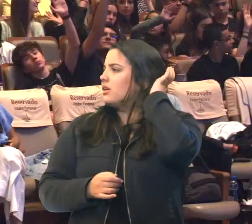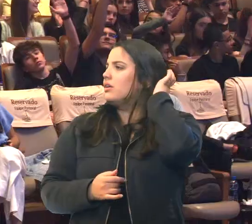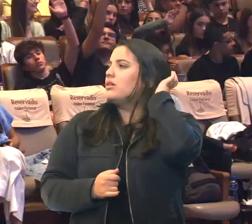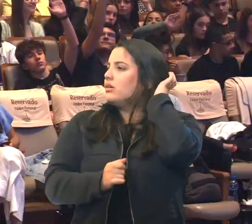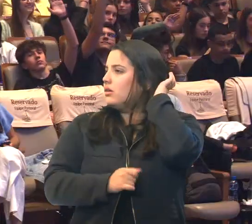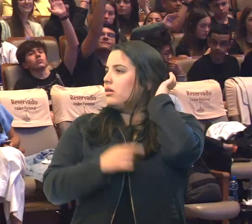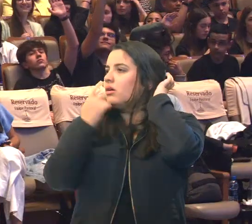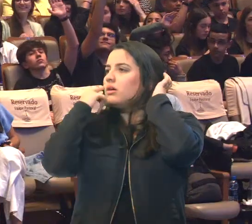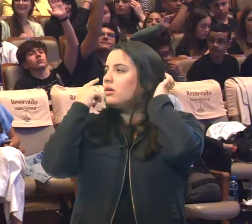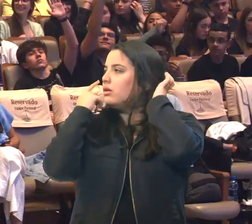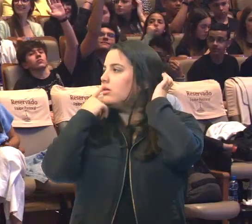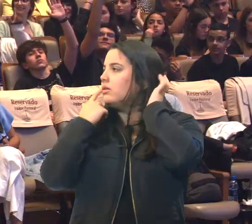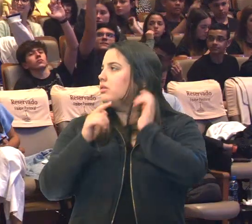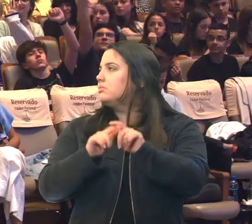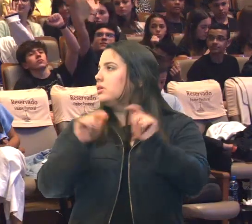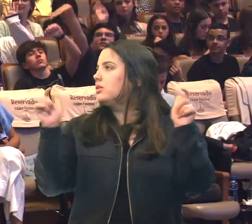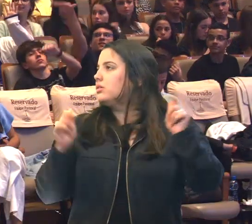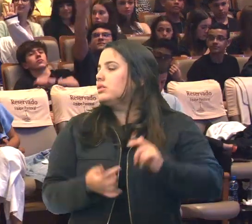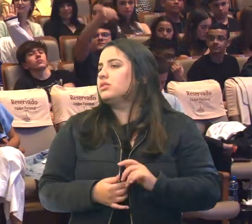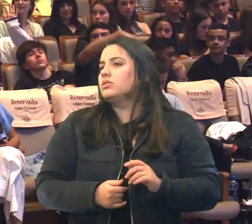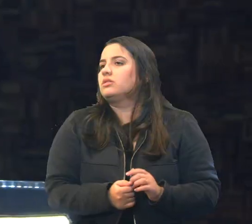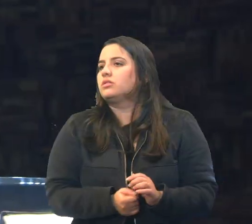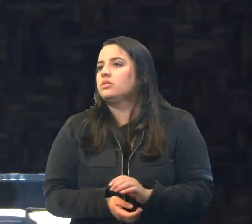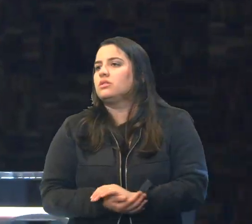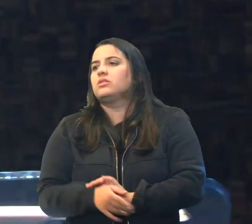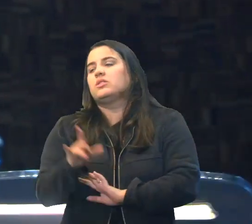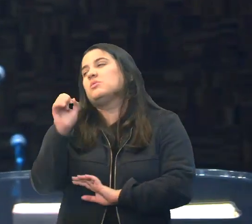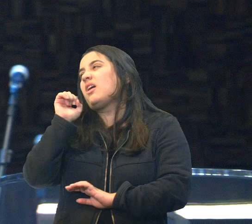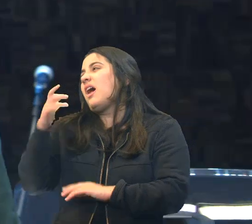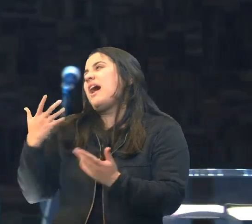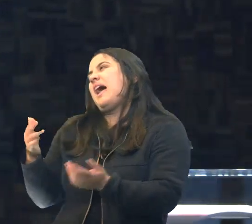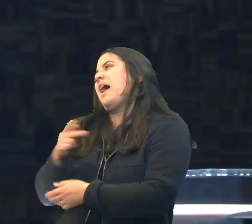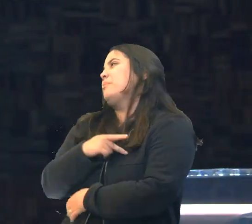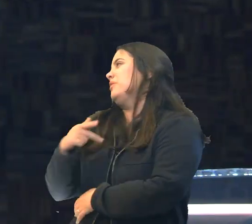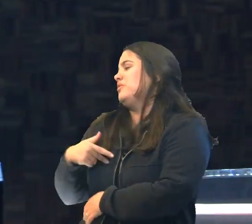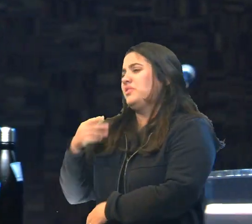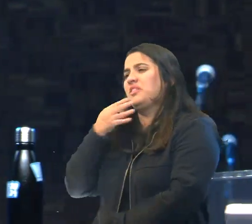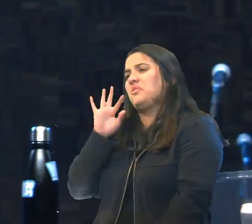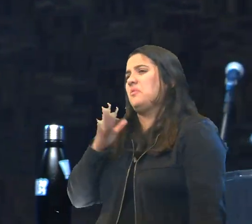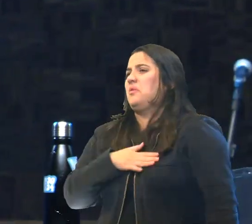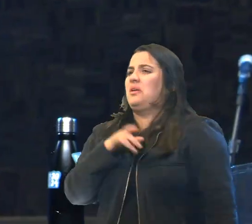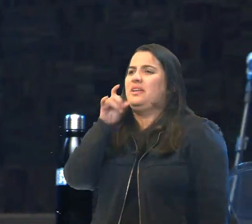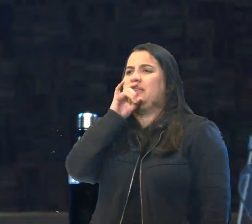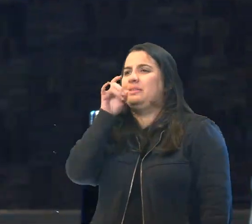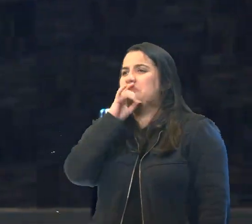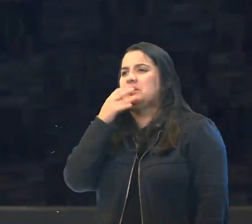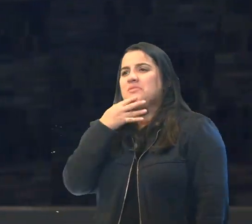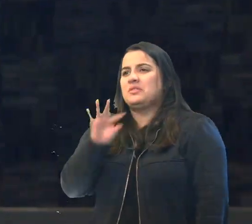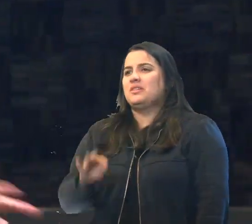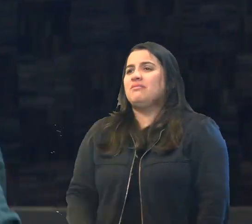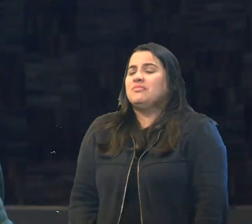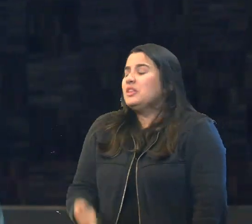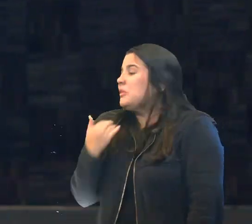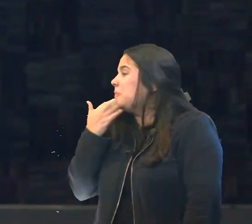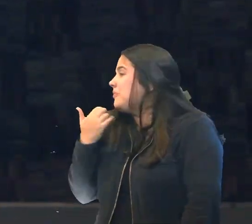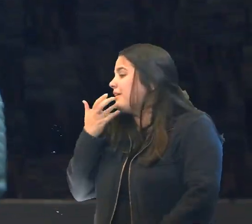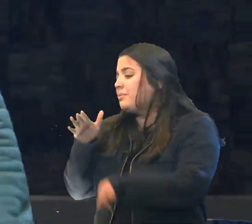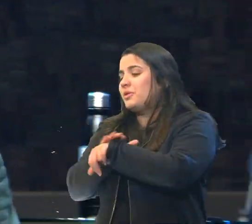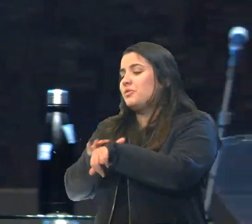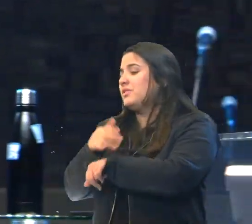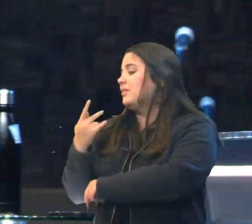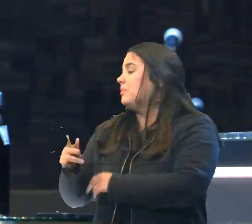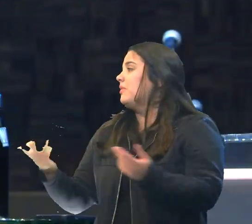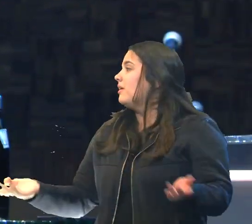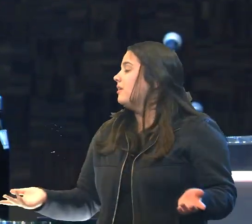A maioria. Você pode falar, pastor, você não conhece meu pai. Não dá para conversar com ele,